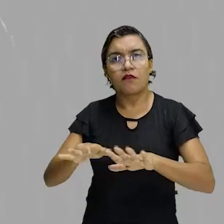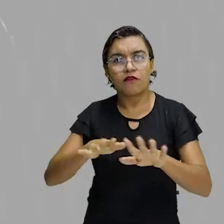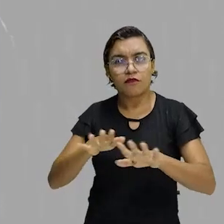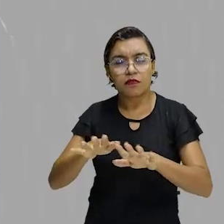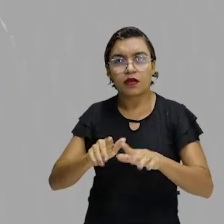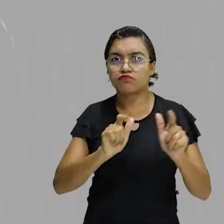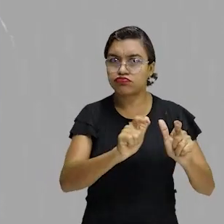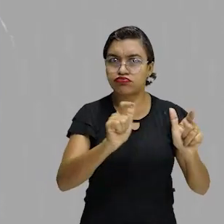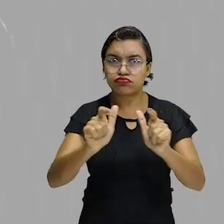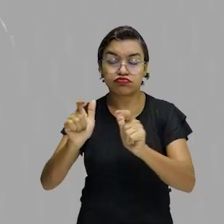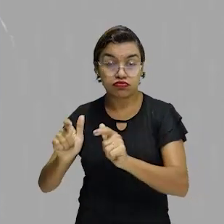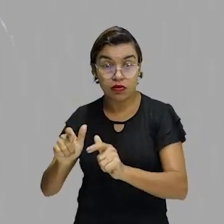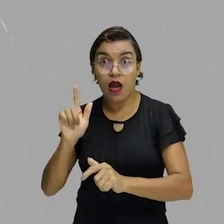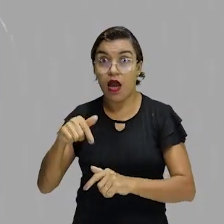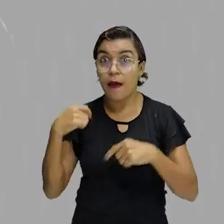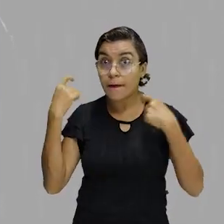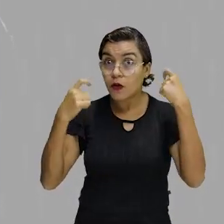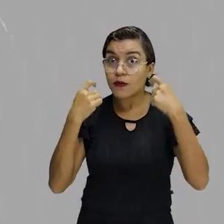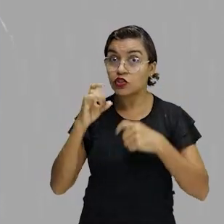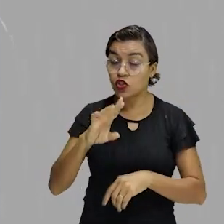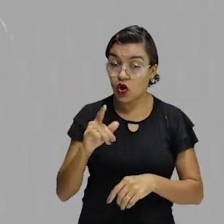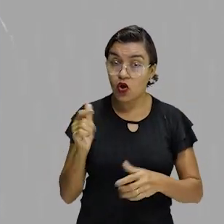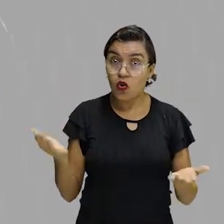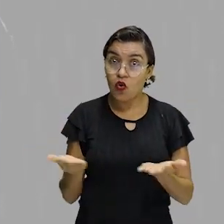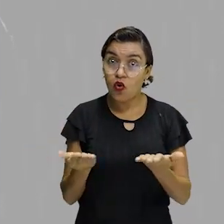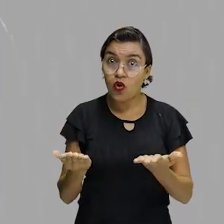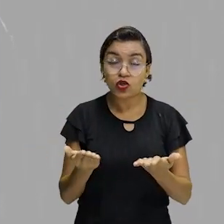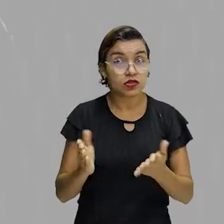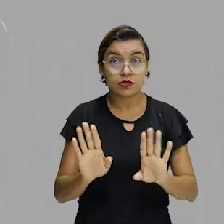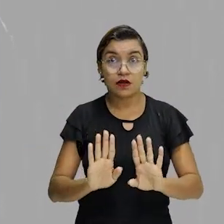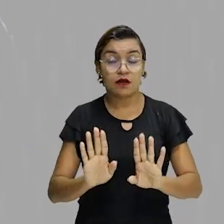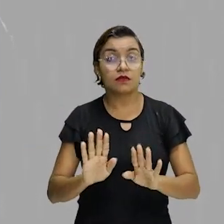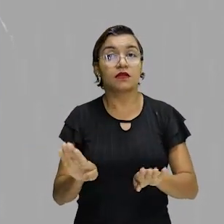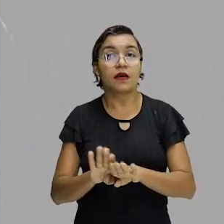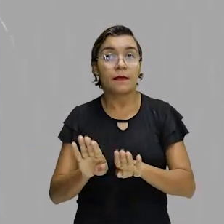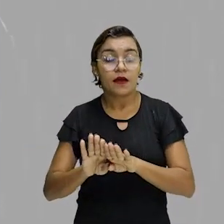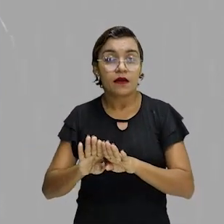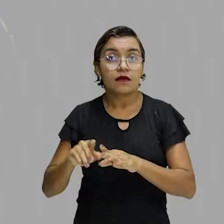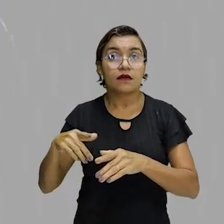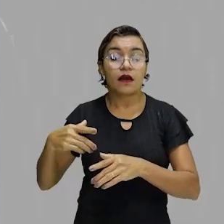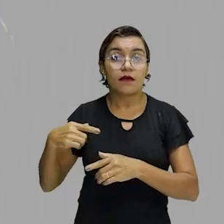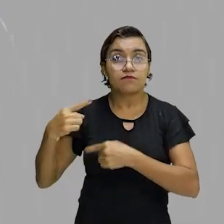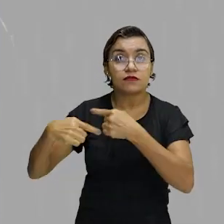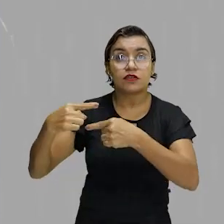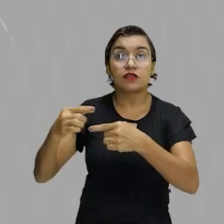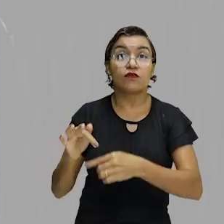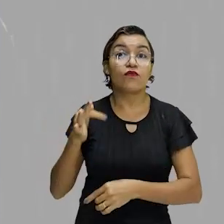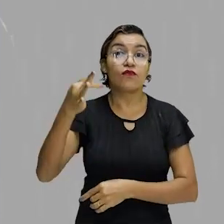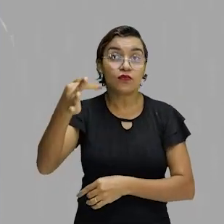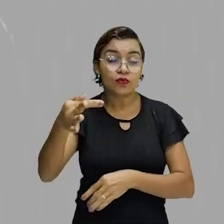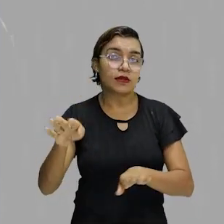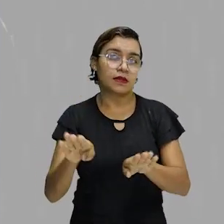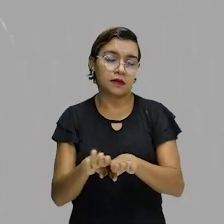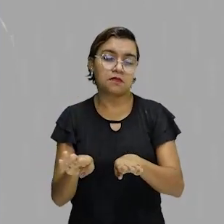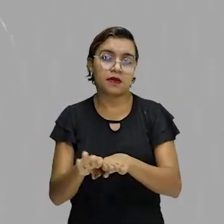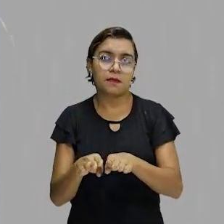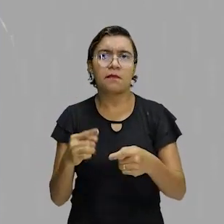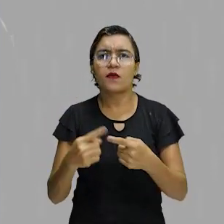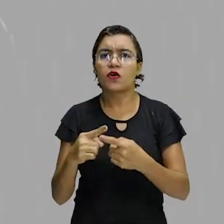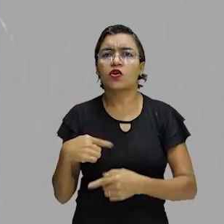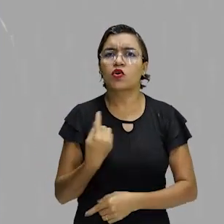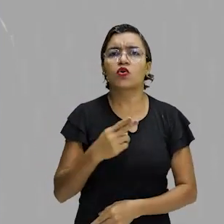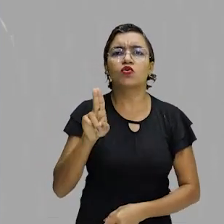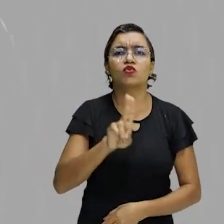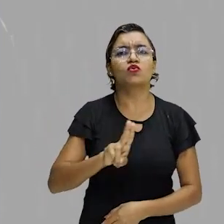existe essa preocupação que não é só com o presente, mas é também com as gerações futuras. Por quê? Porque a gente utiliza